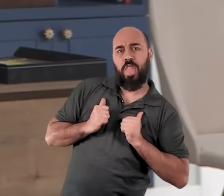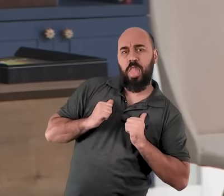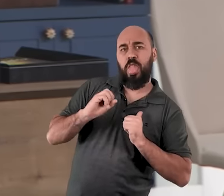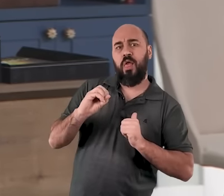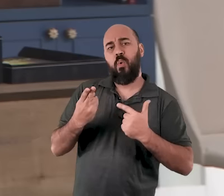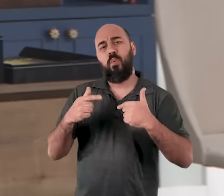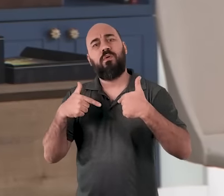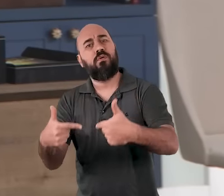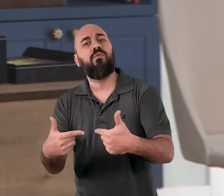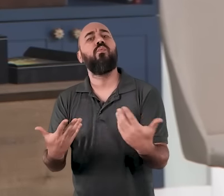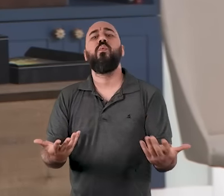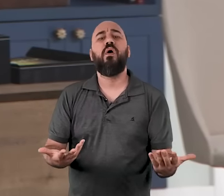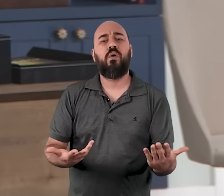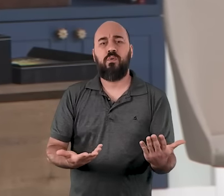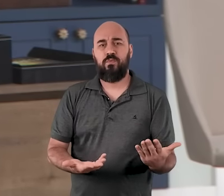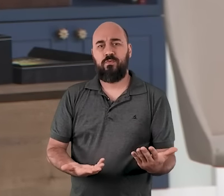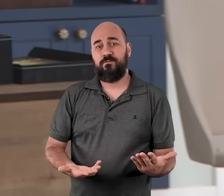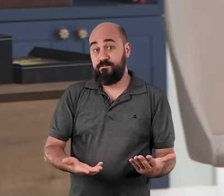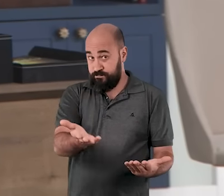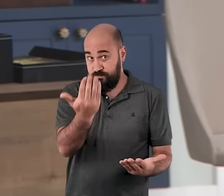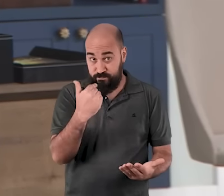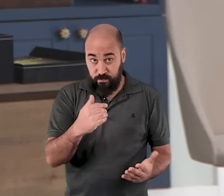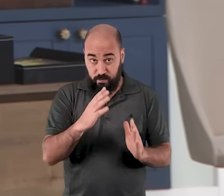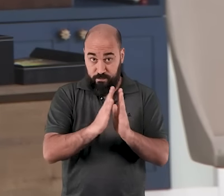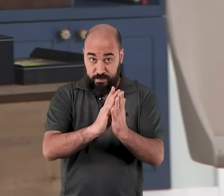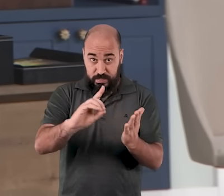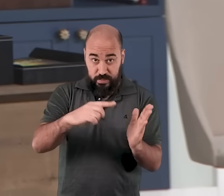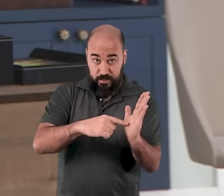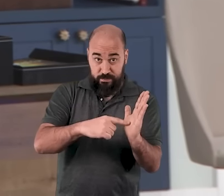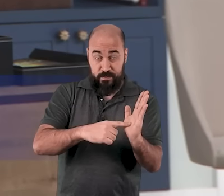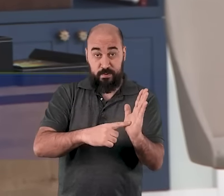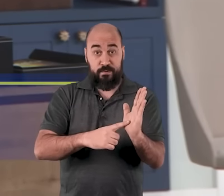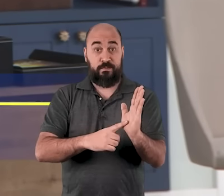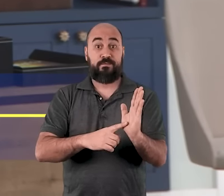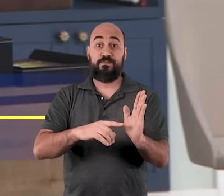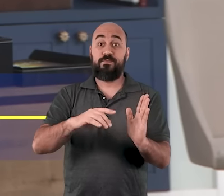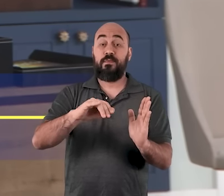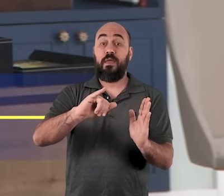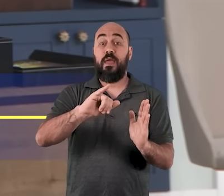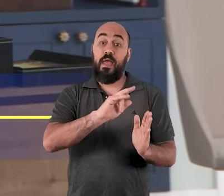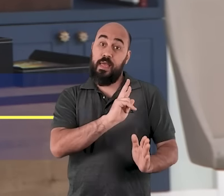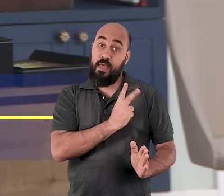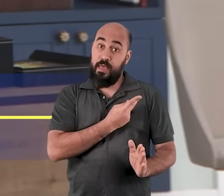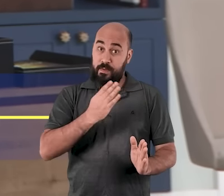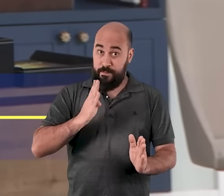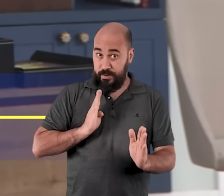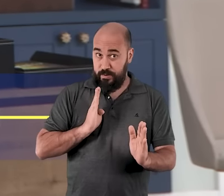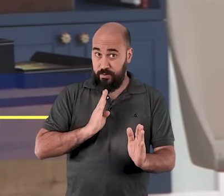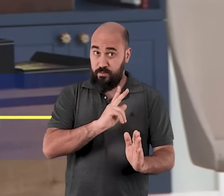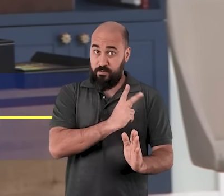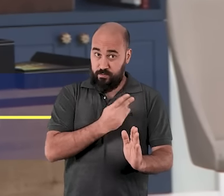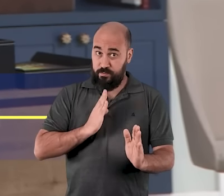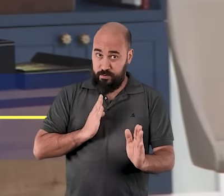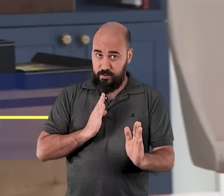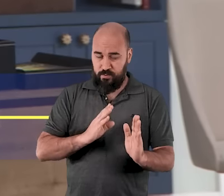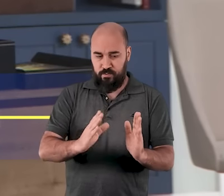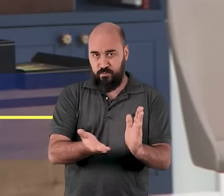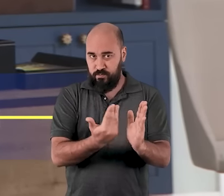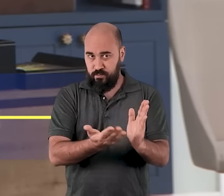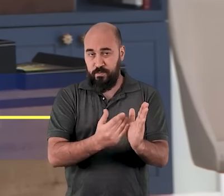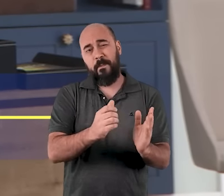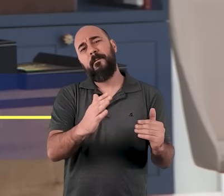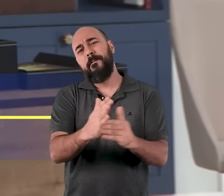Bíblia? Eu convido você para o texto que está aqui na Carta aos Hebreus. Carta aos Hebreus, já pertinho do livro